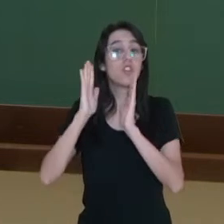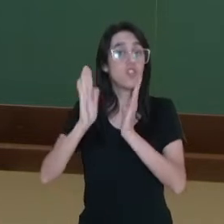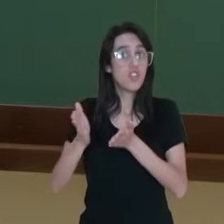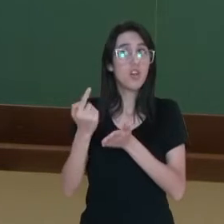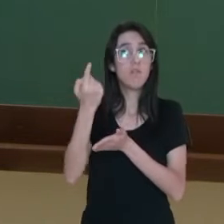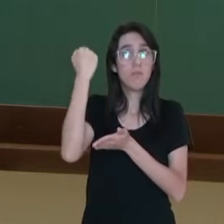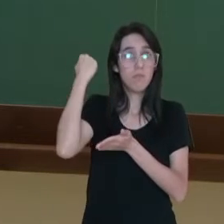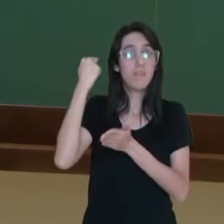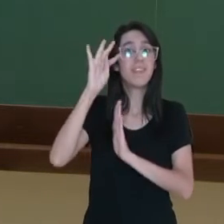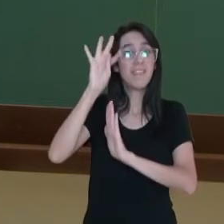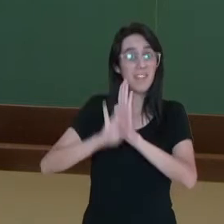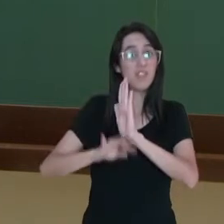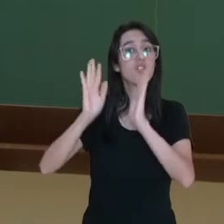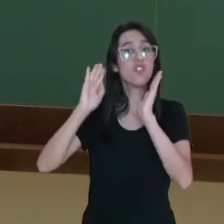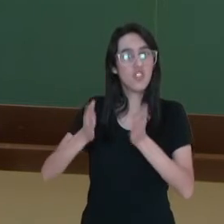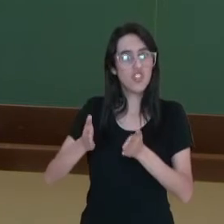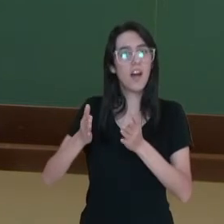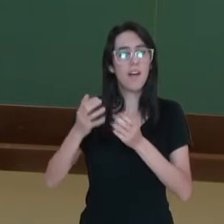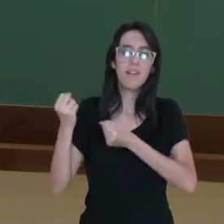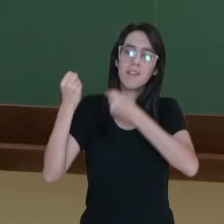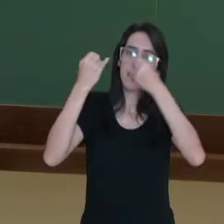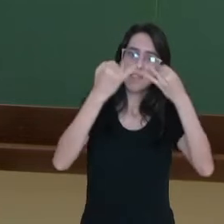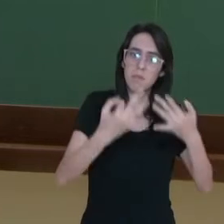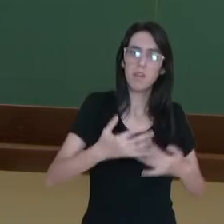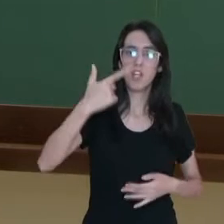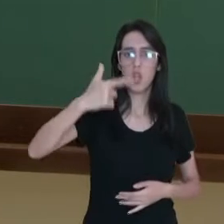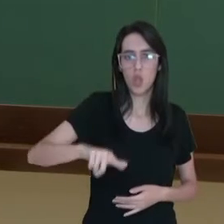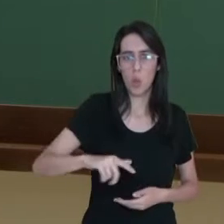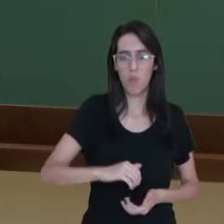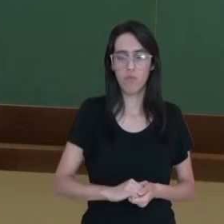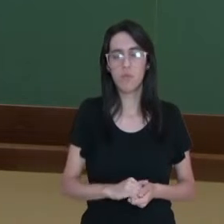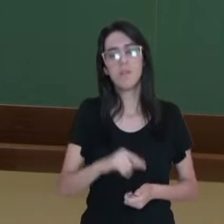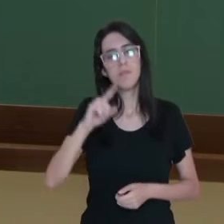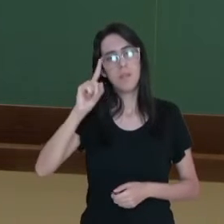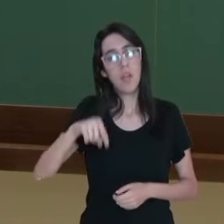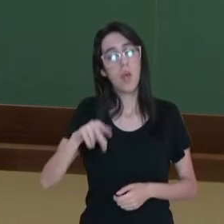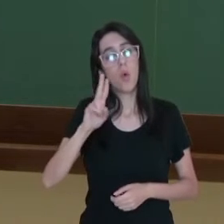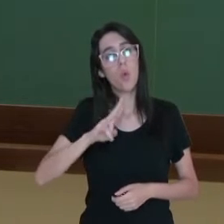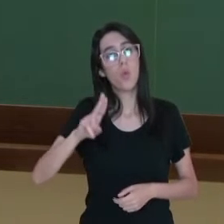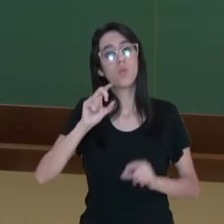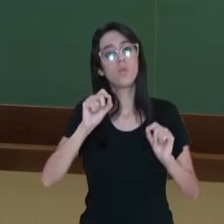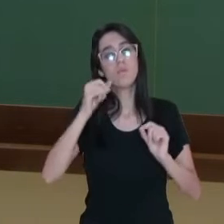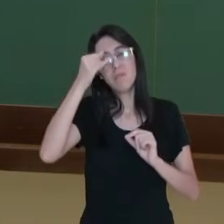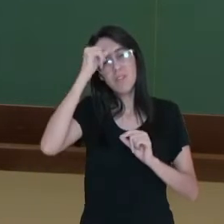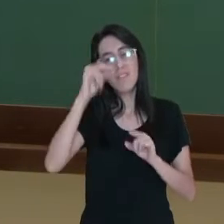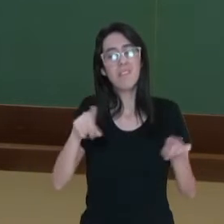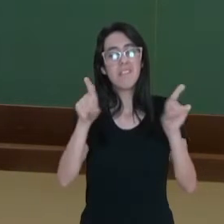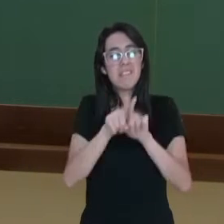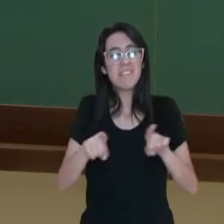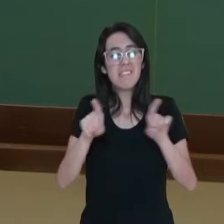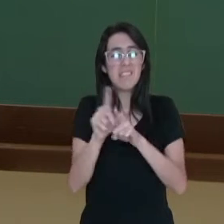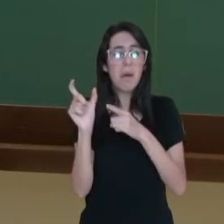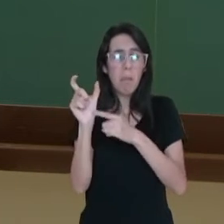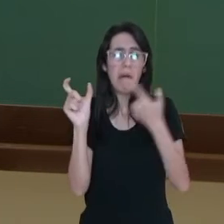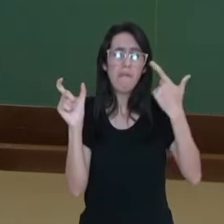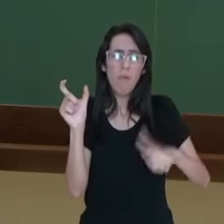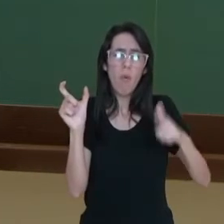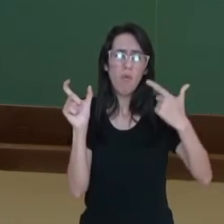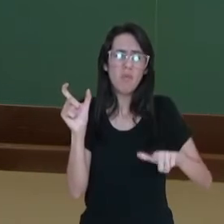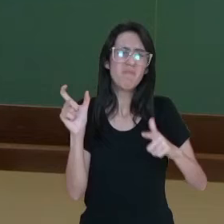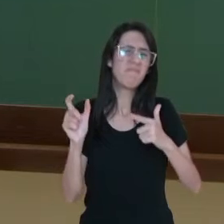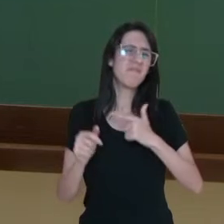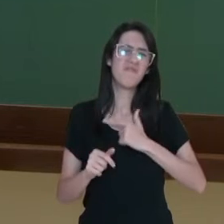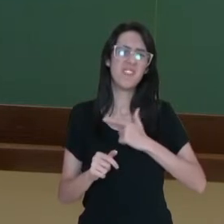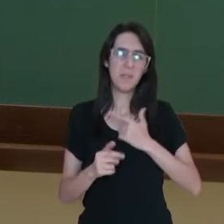dita no texto. Principalmente esse recurso é utilizado para evitar a repetição daquela palavra, daquele termo